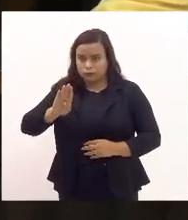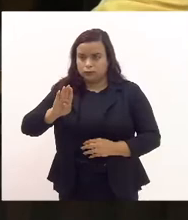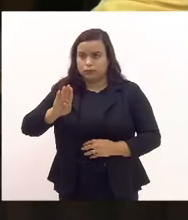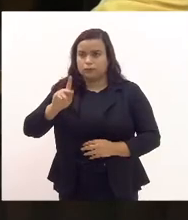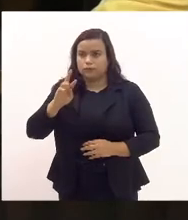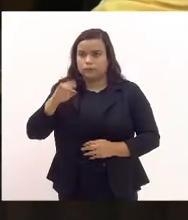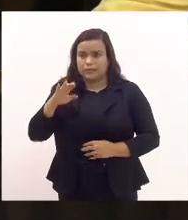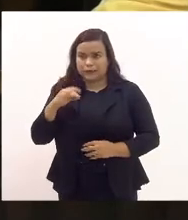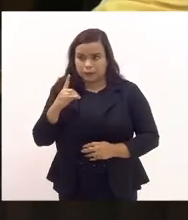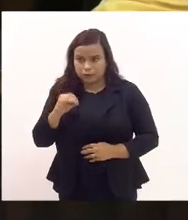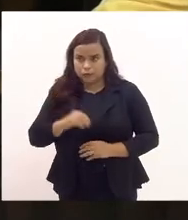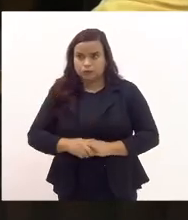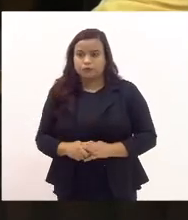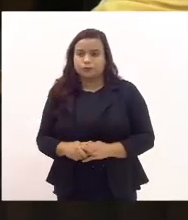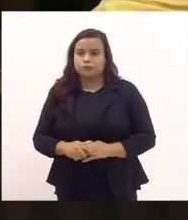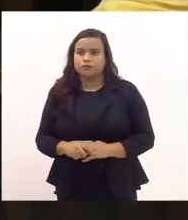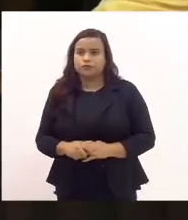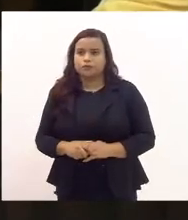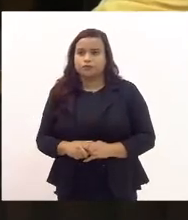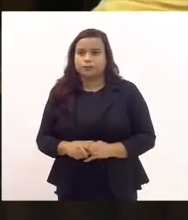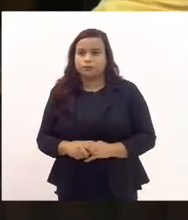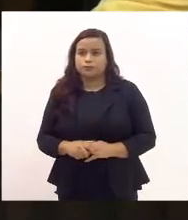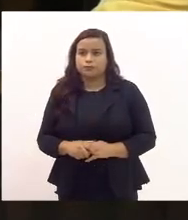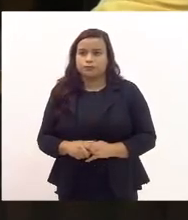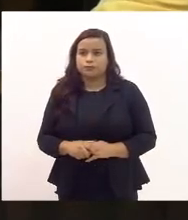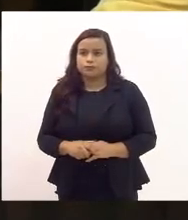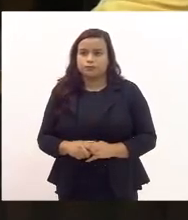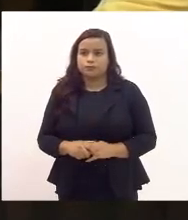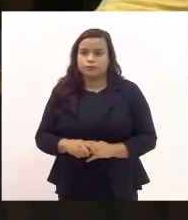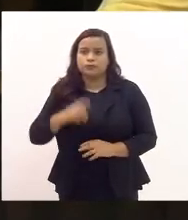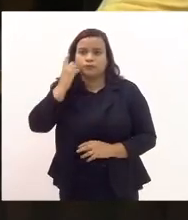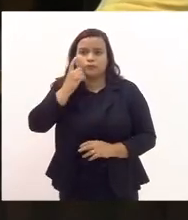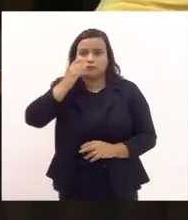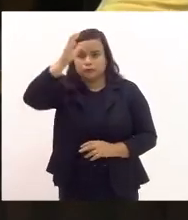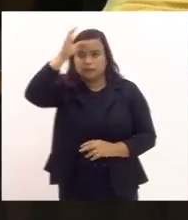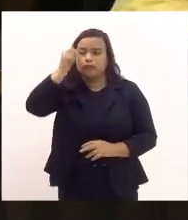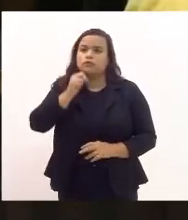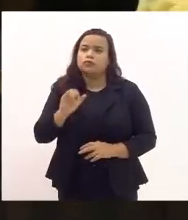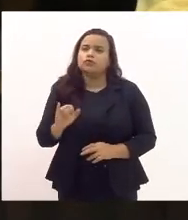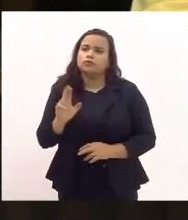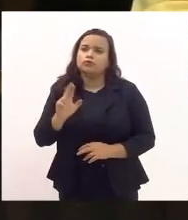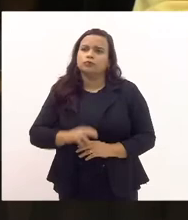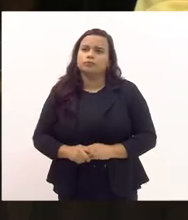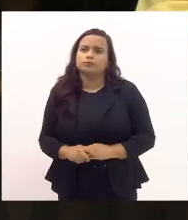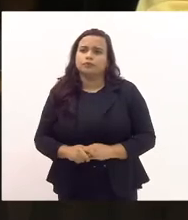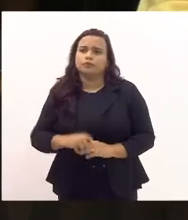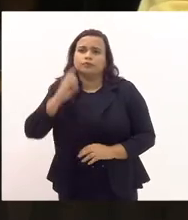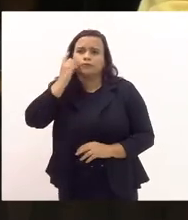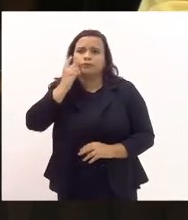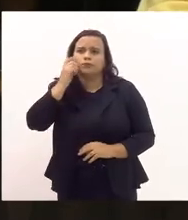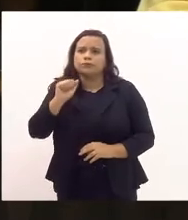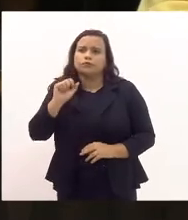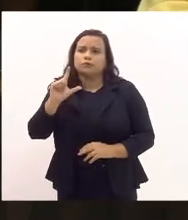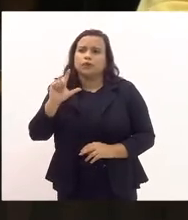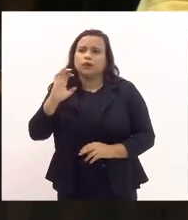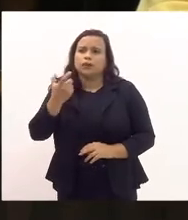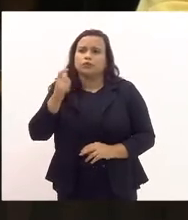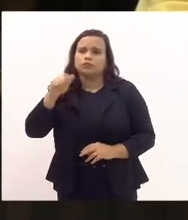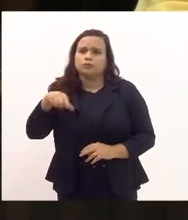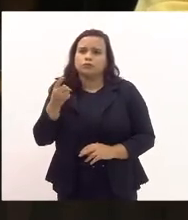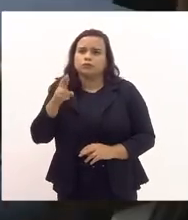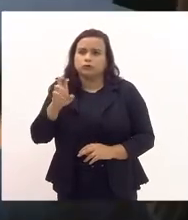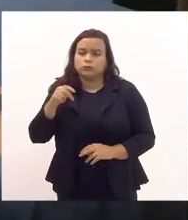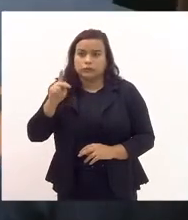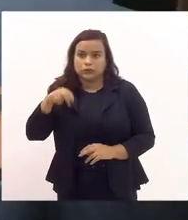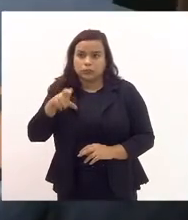o deputado Subtenente Bernardo Deputado a tia Ju Deputado Alexandre knoplock